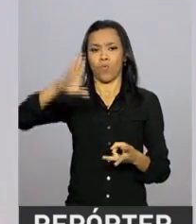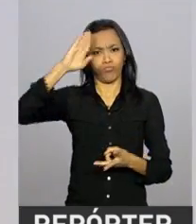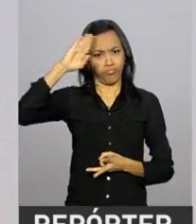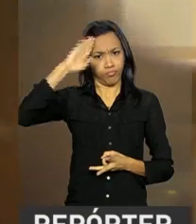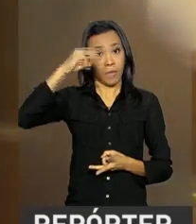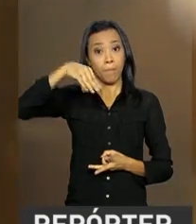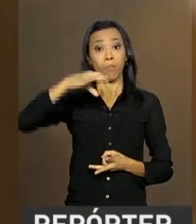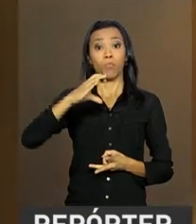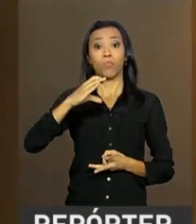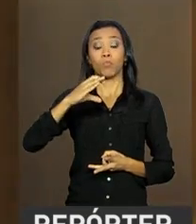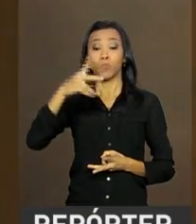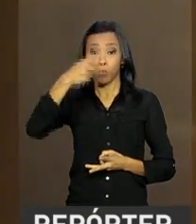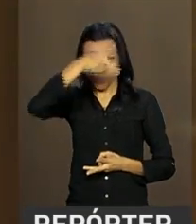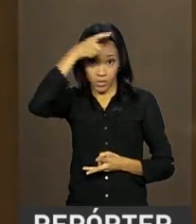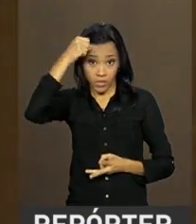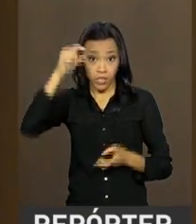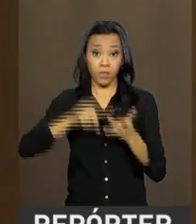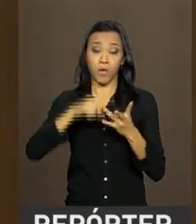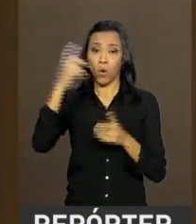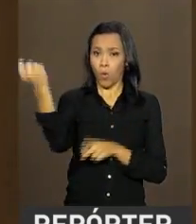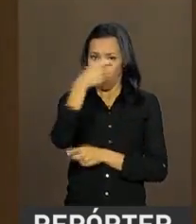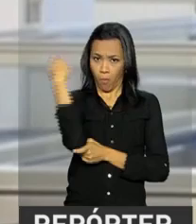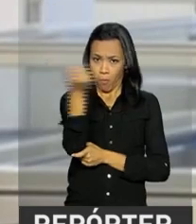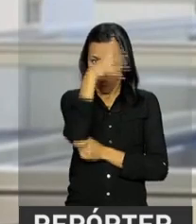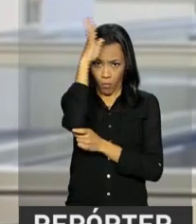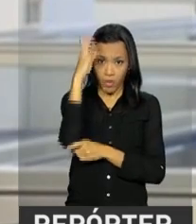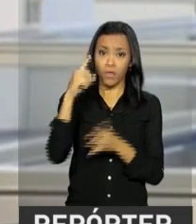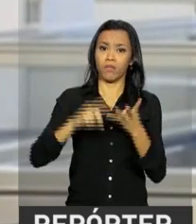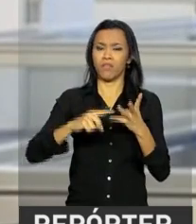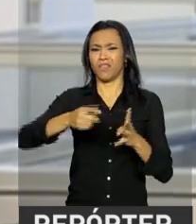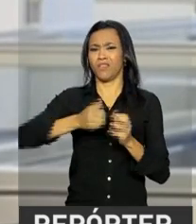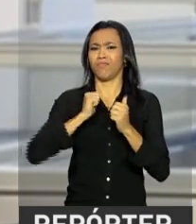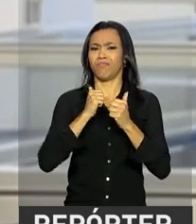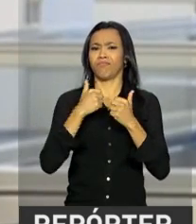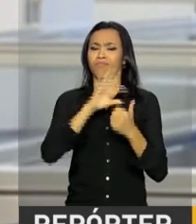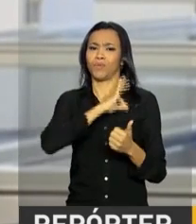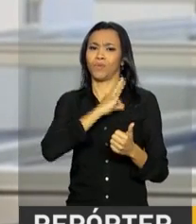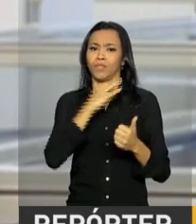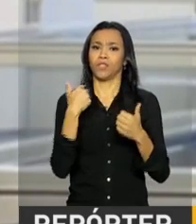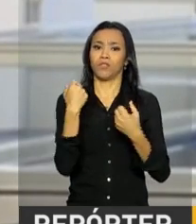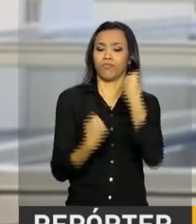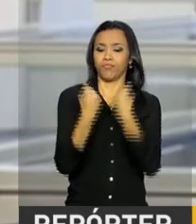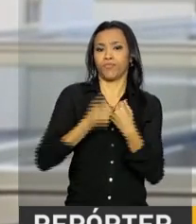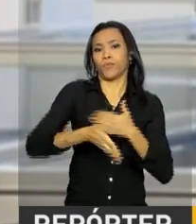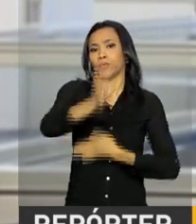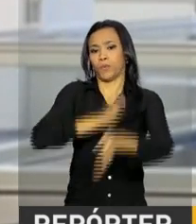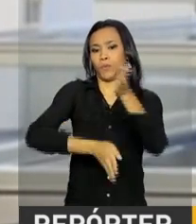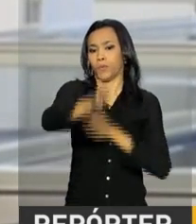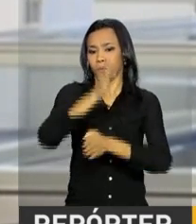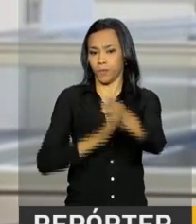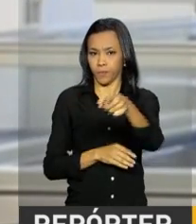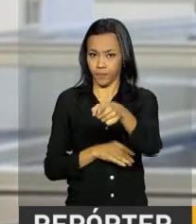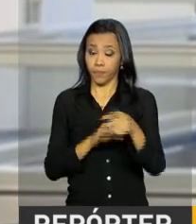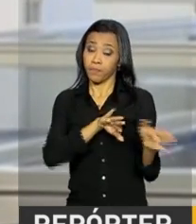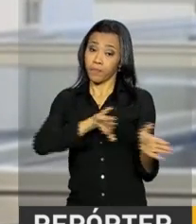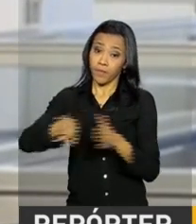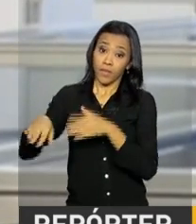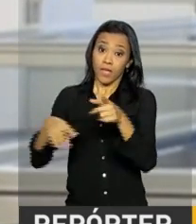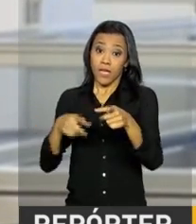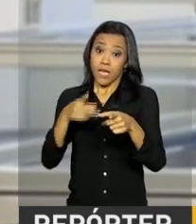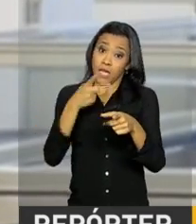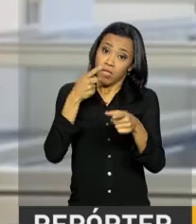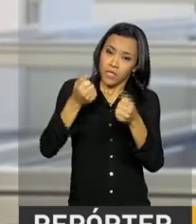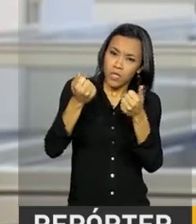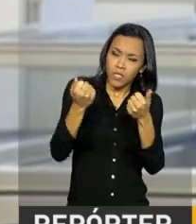Municipal, além do Corpo de Bombeiros e agentes de trânsito. Coordenar esses fluxos de chegada e saída para que um não